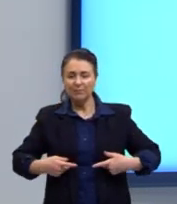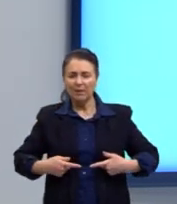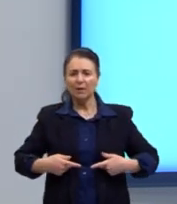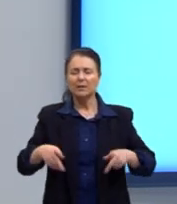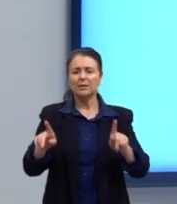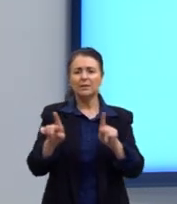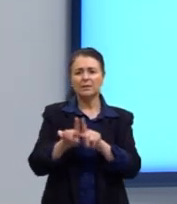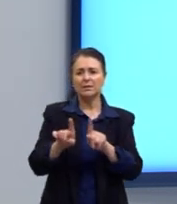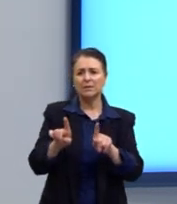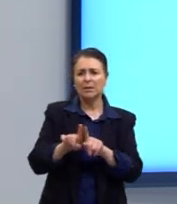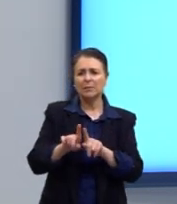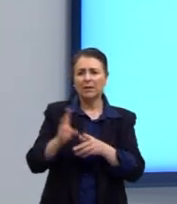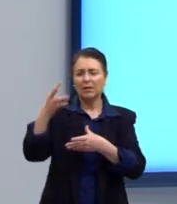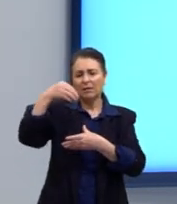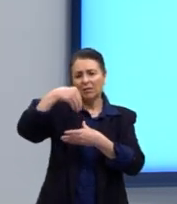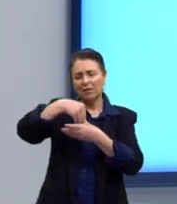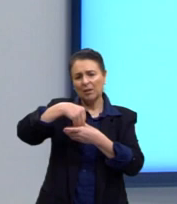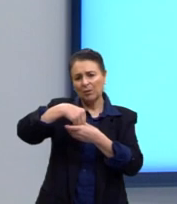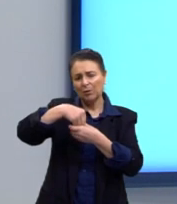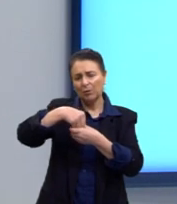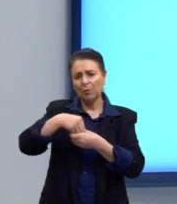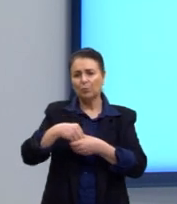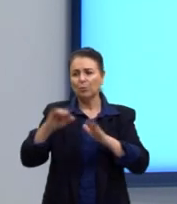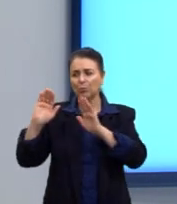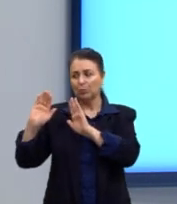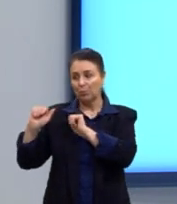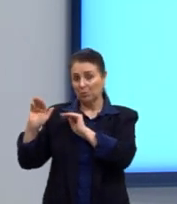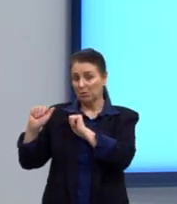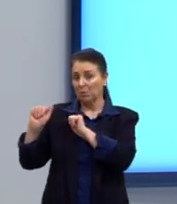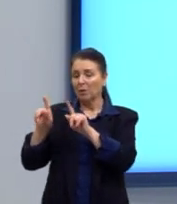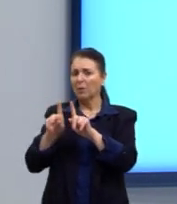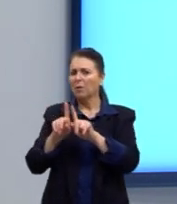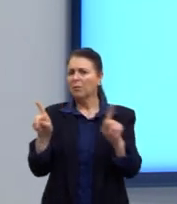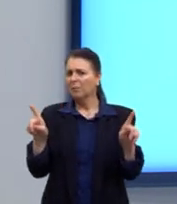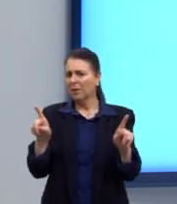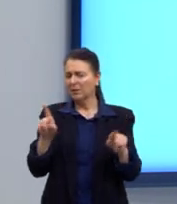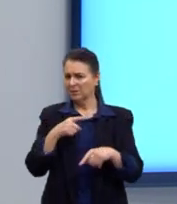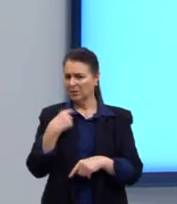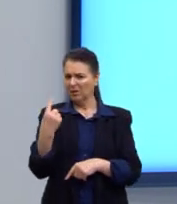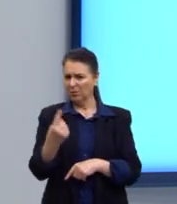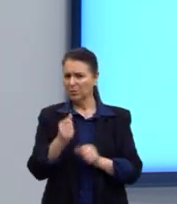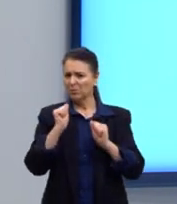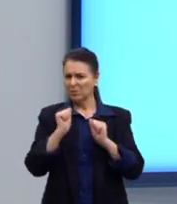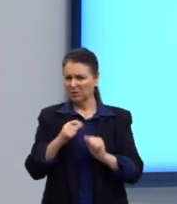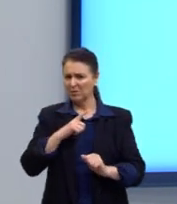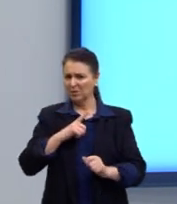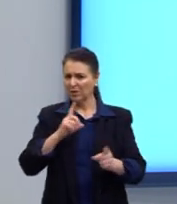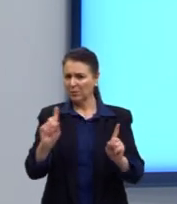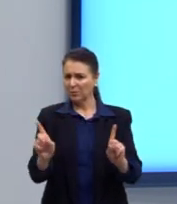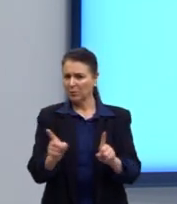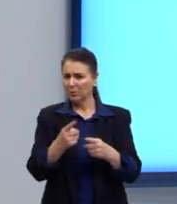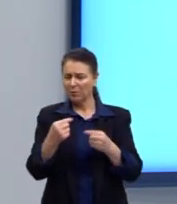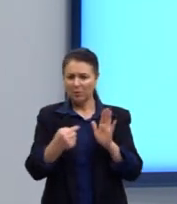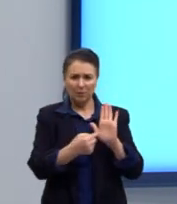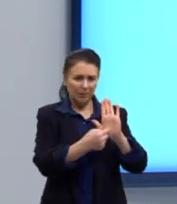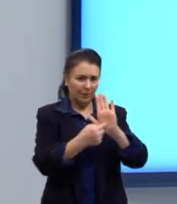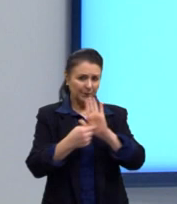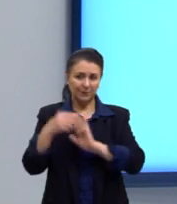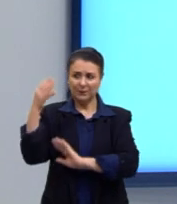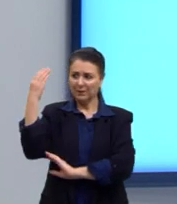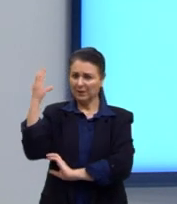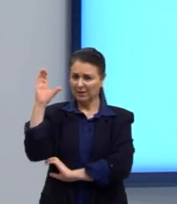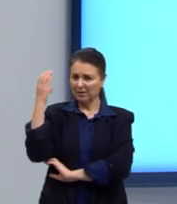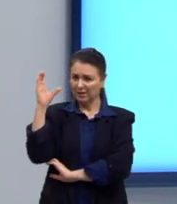ela também dentro da do espanhol mas será que a gente pode ter músicas aparecendo na